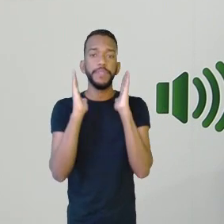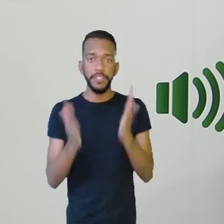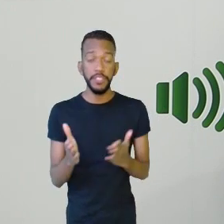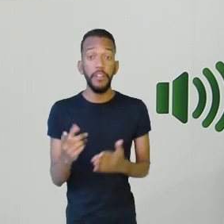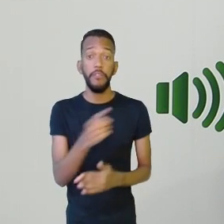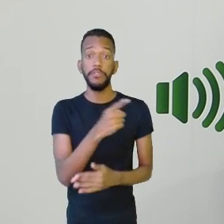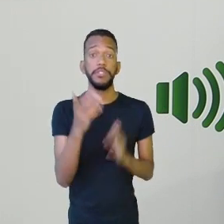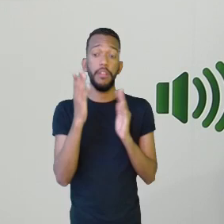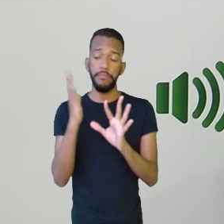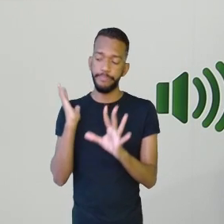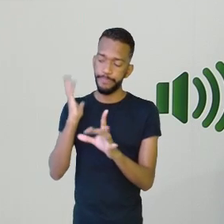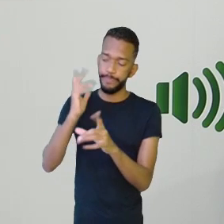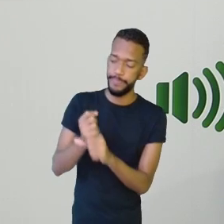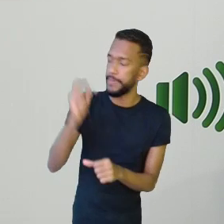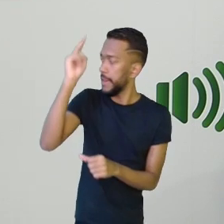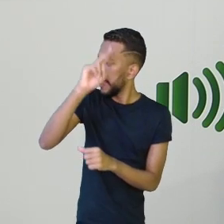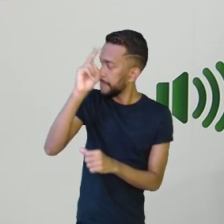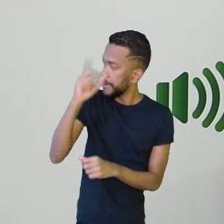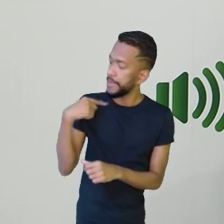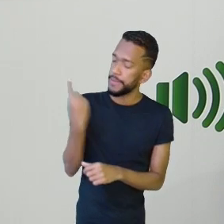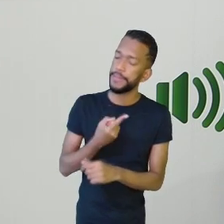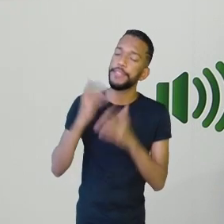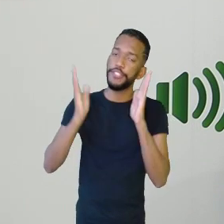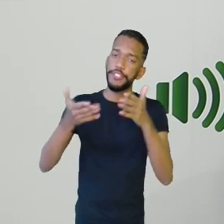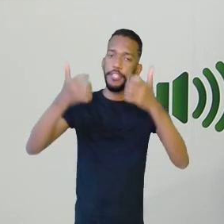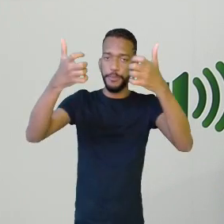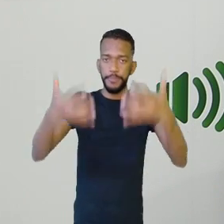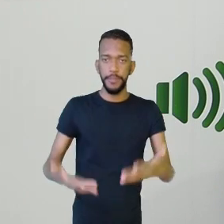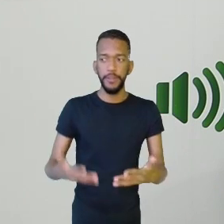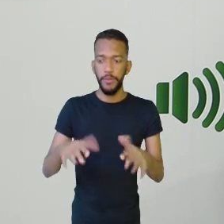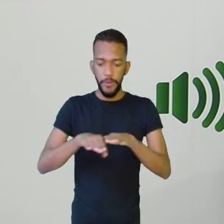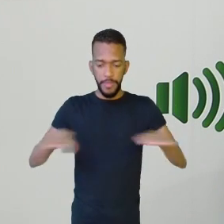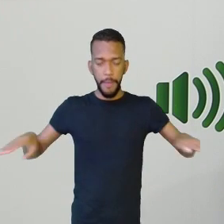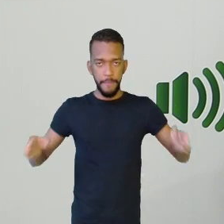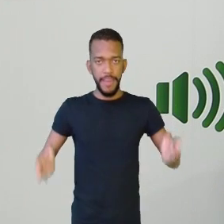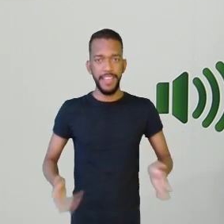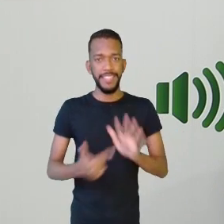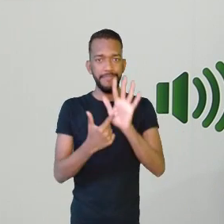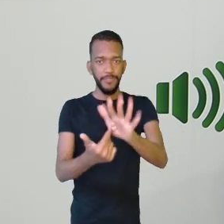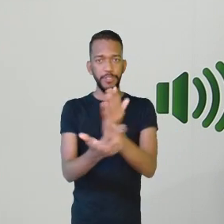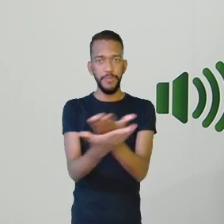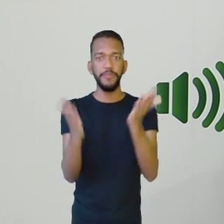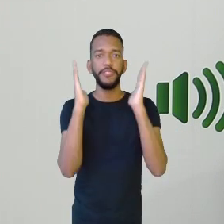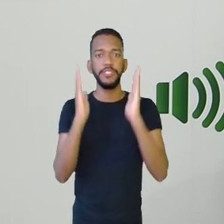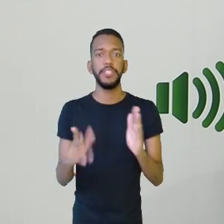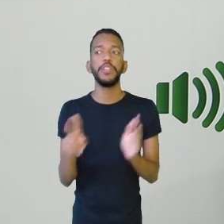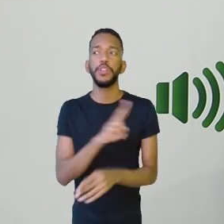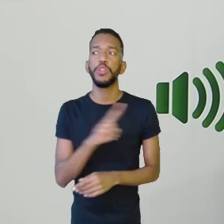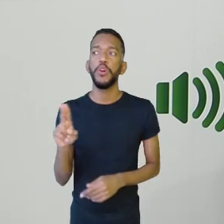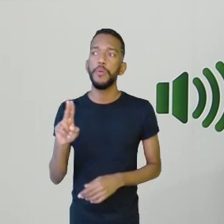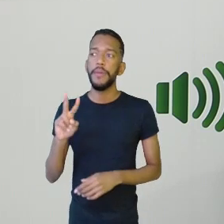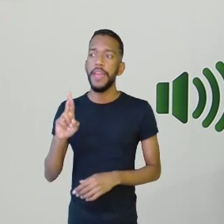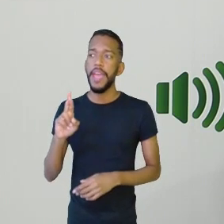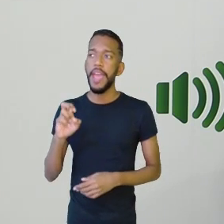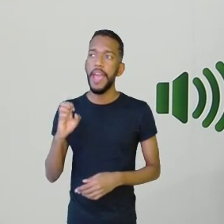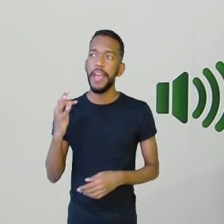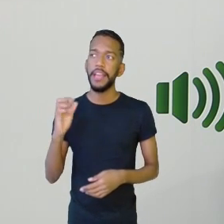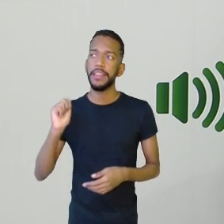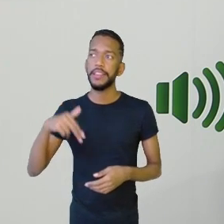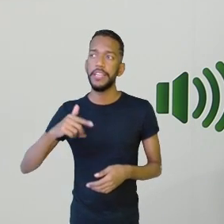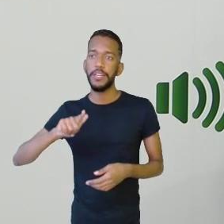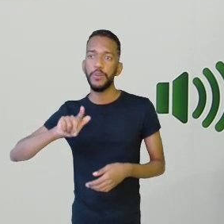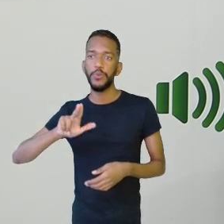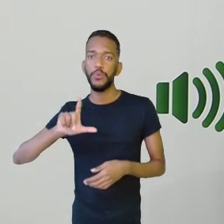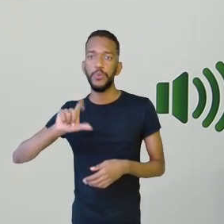estão relembrando o que eu tinha demonstrado na mesa para vocês com os retângulos.